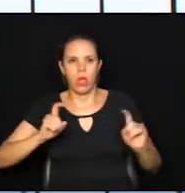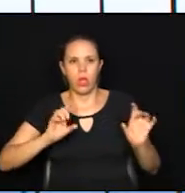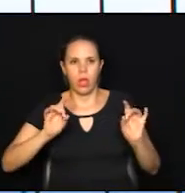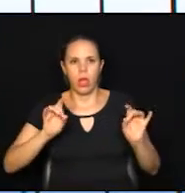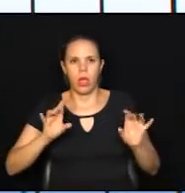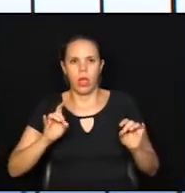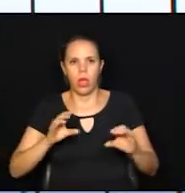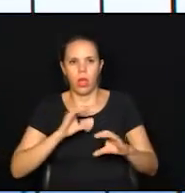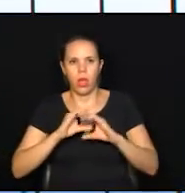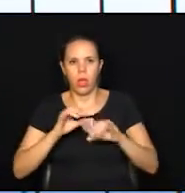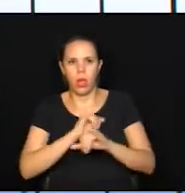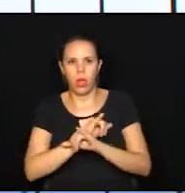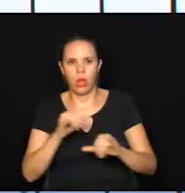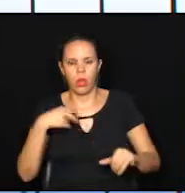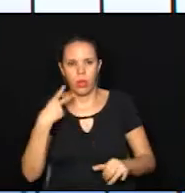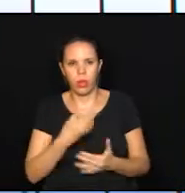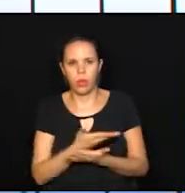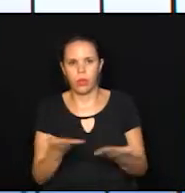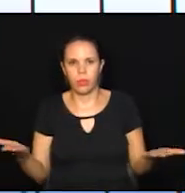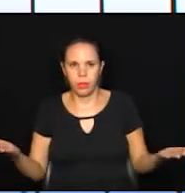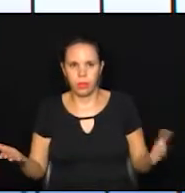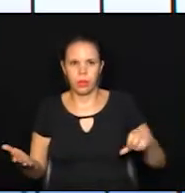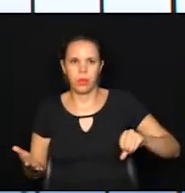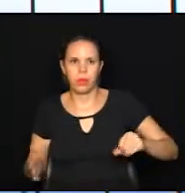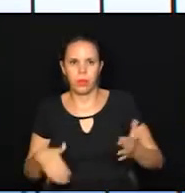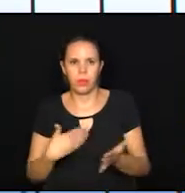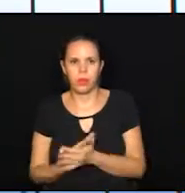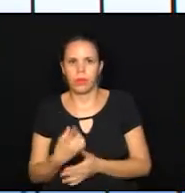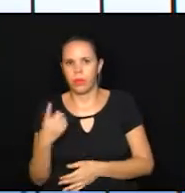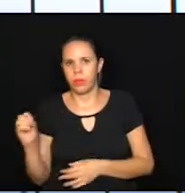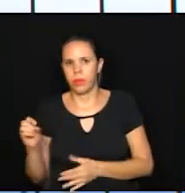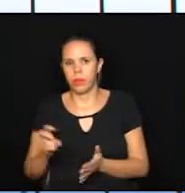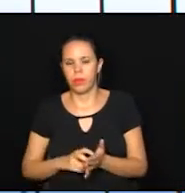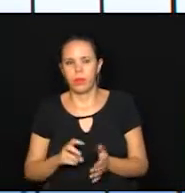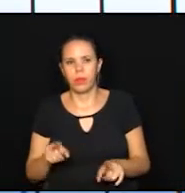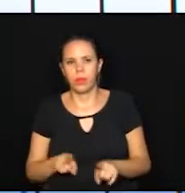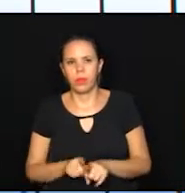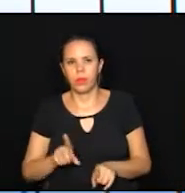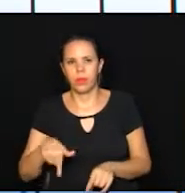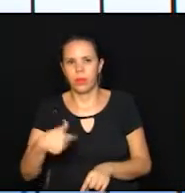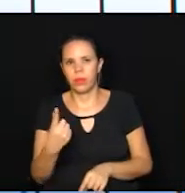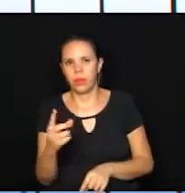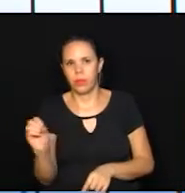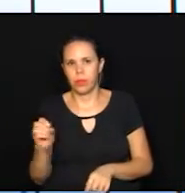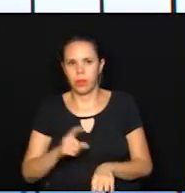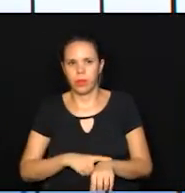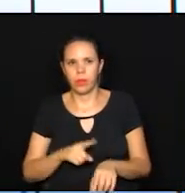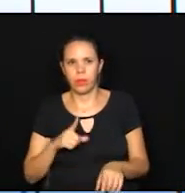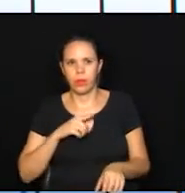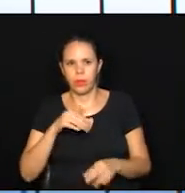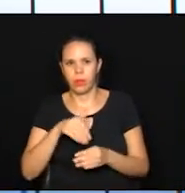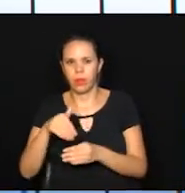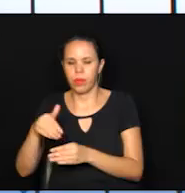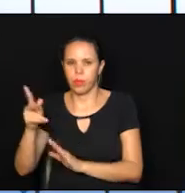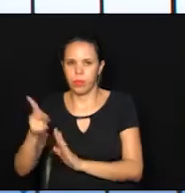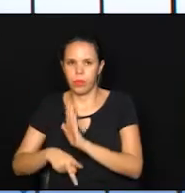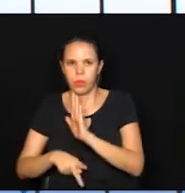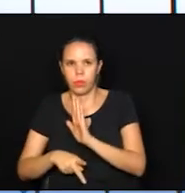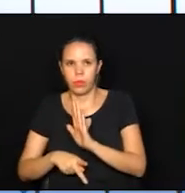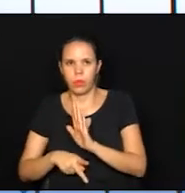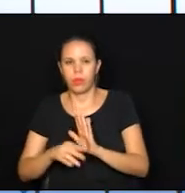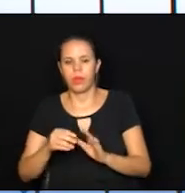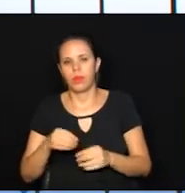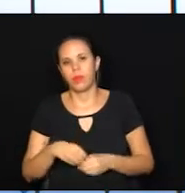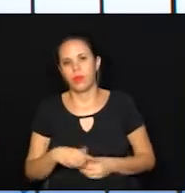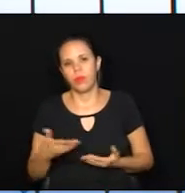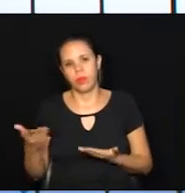com o comunicado de vereadores, das 9 às 10. E a partir das 10 horas tem a votação dos projetos da pauta.